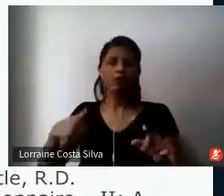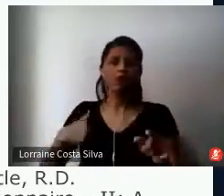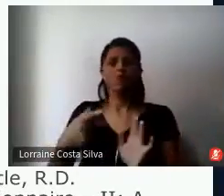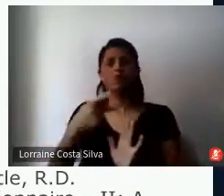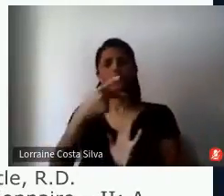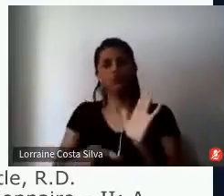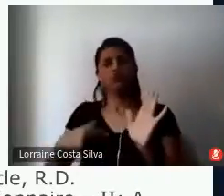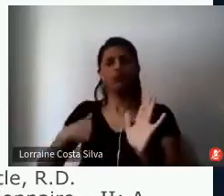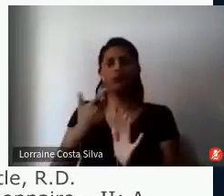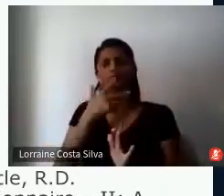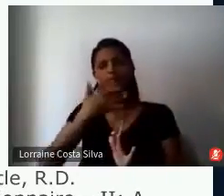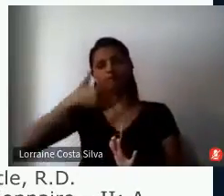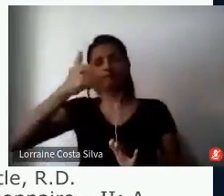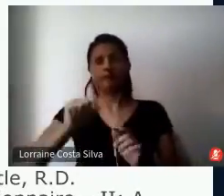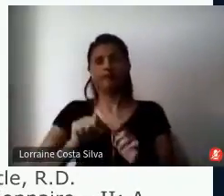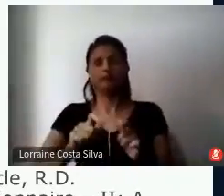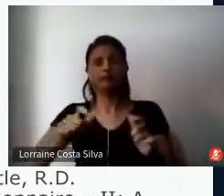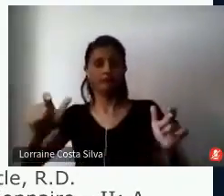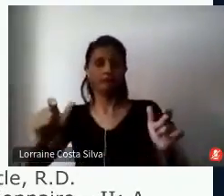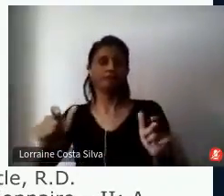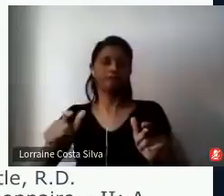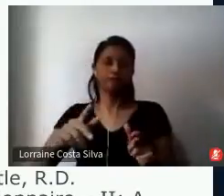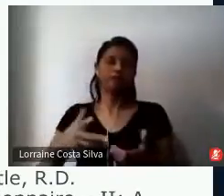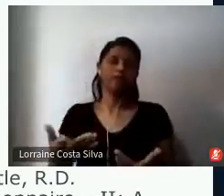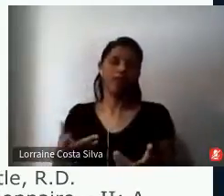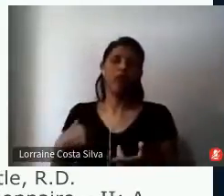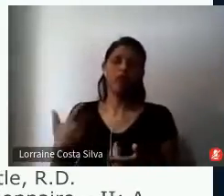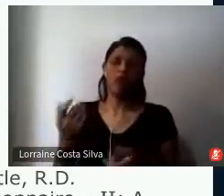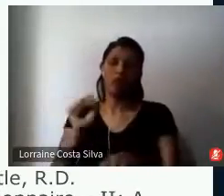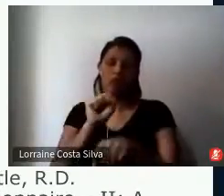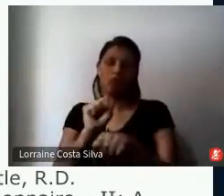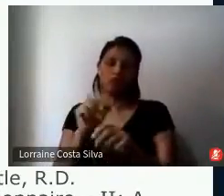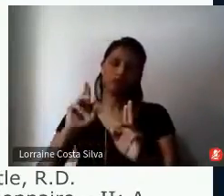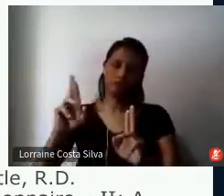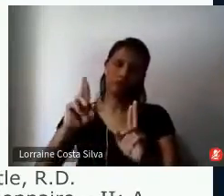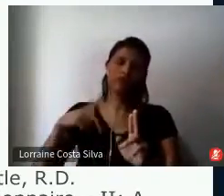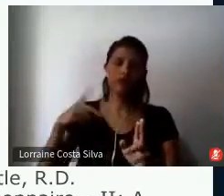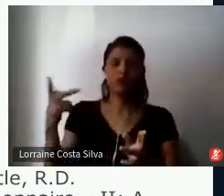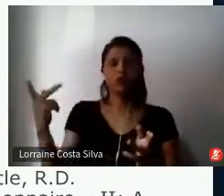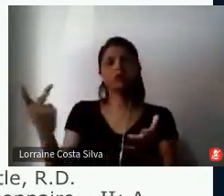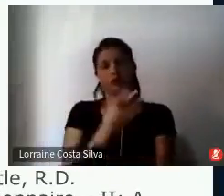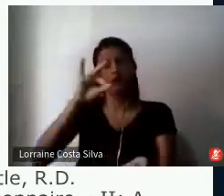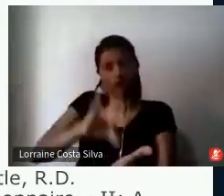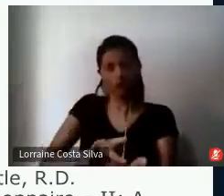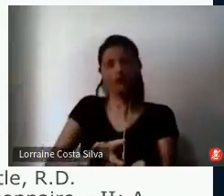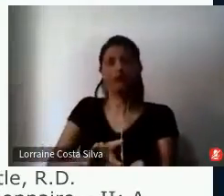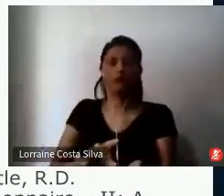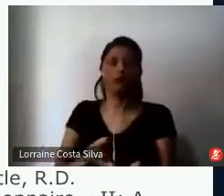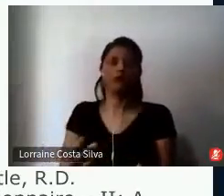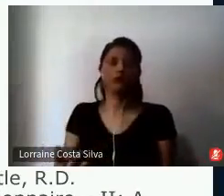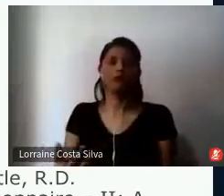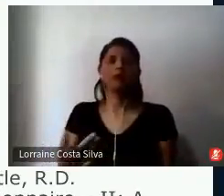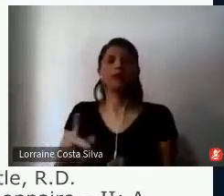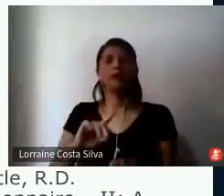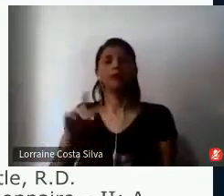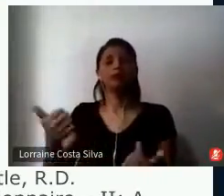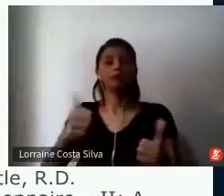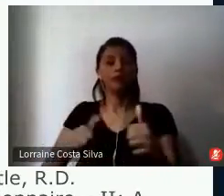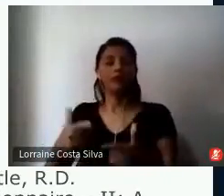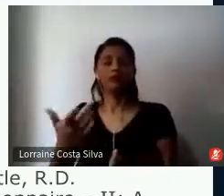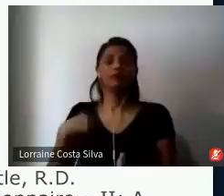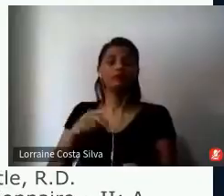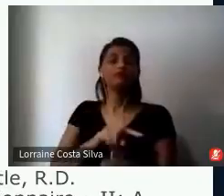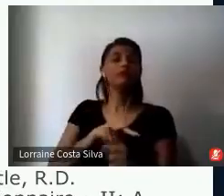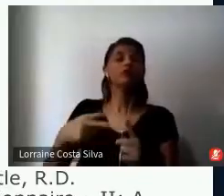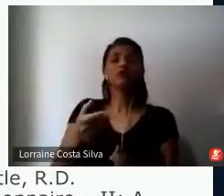Espero que seja executado. Enfim, Para ilustrar essas novas perspectivas de avaliação,